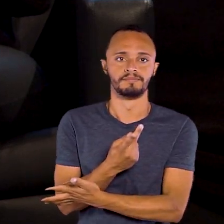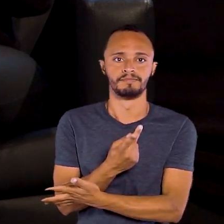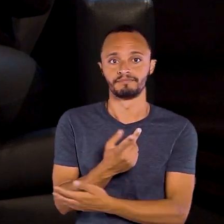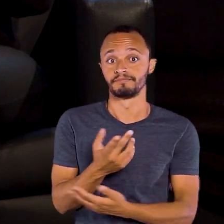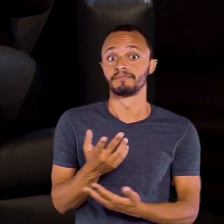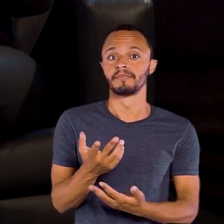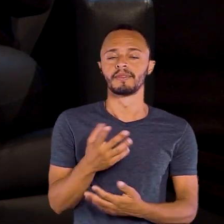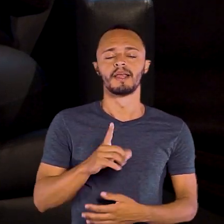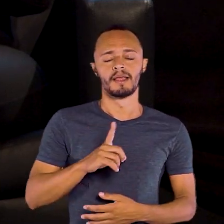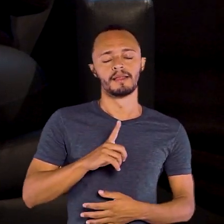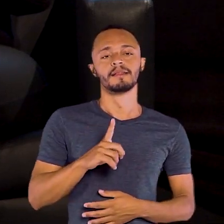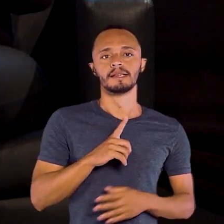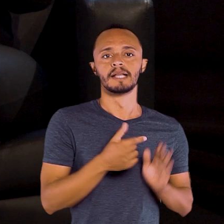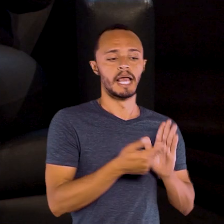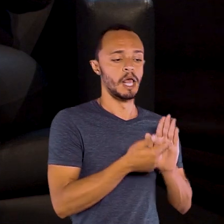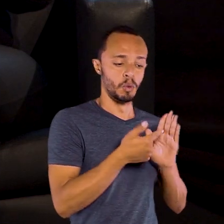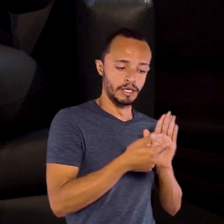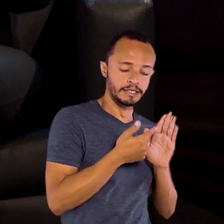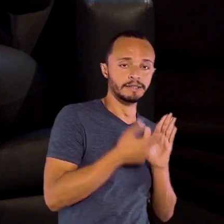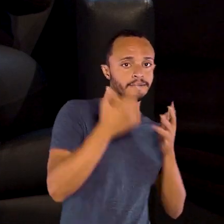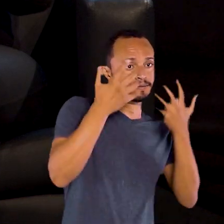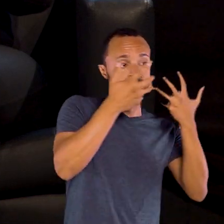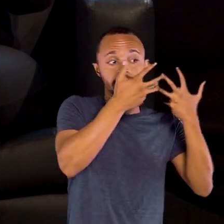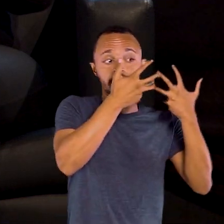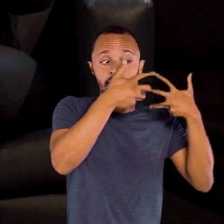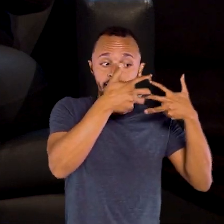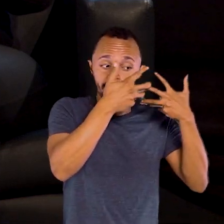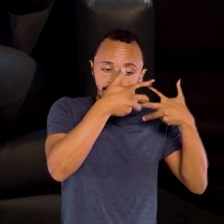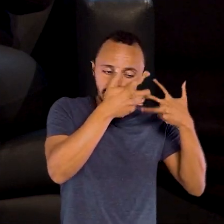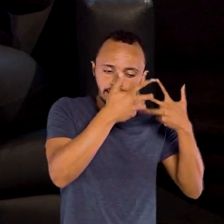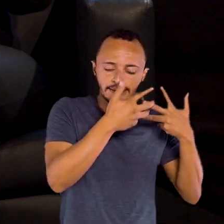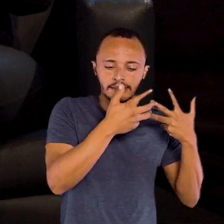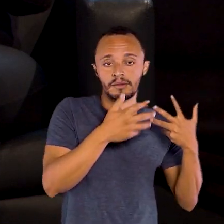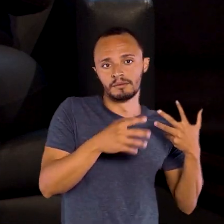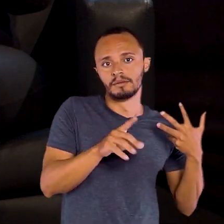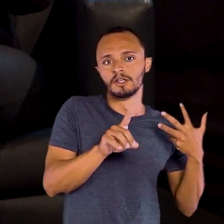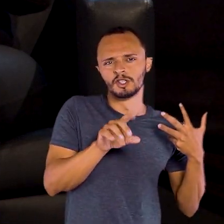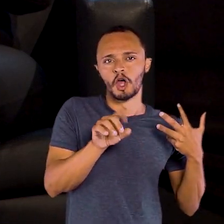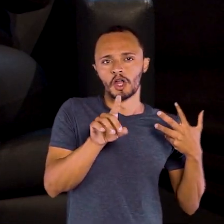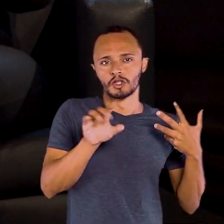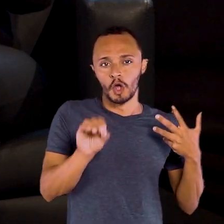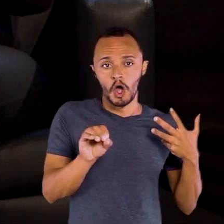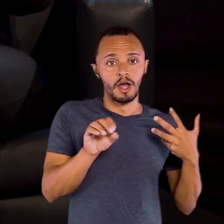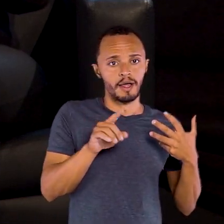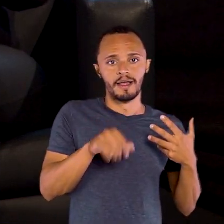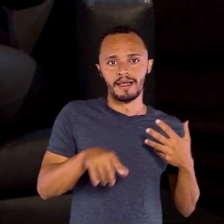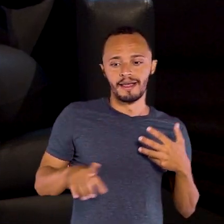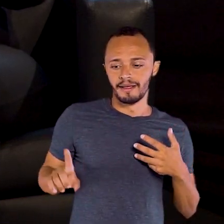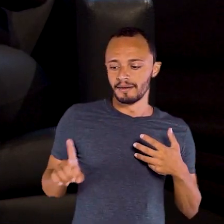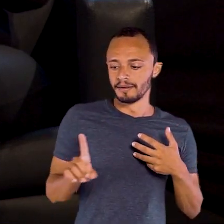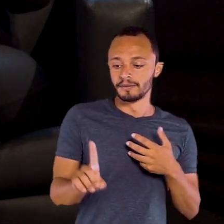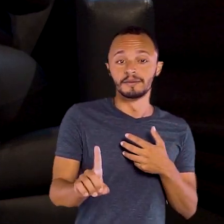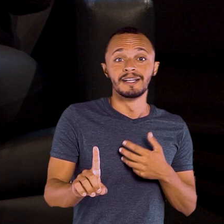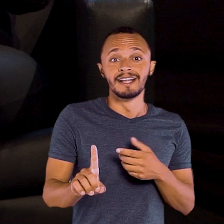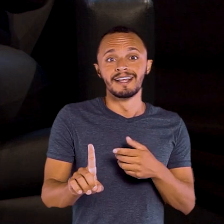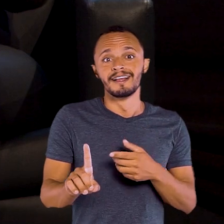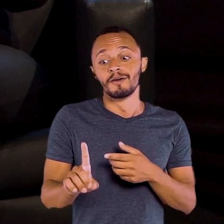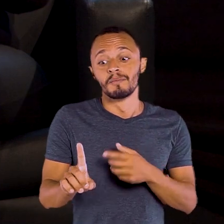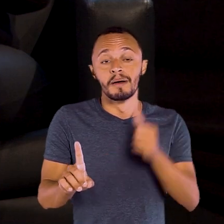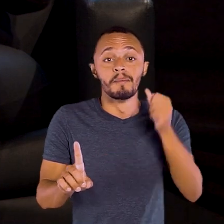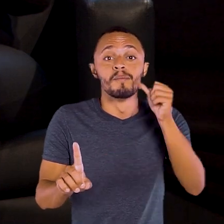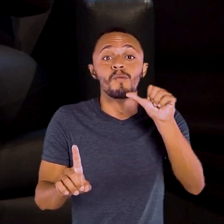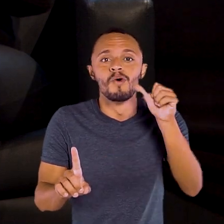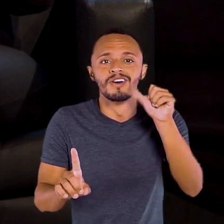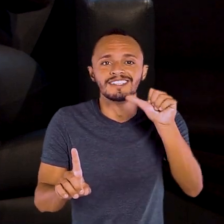reflexão com a Dodó, que foi essa moça que perdeu a vida dentro daquela casa, servindo